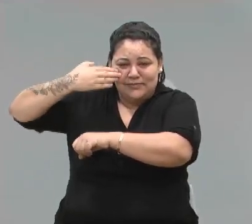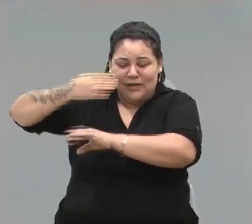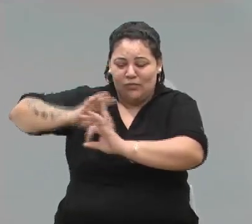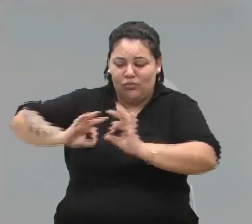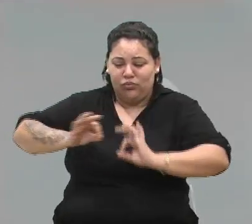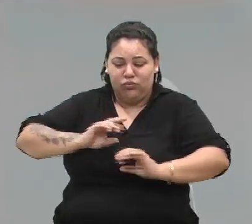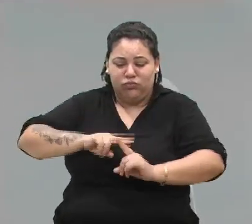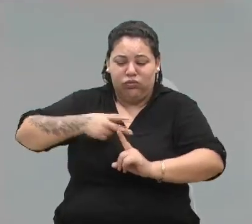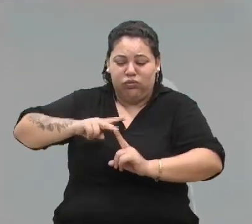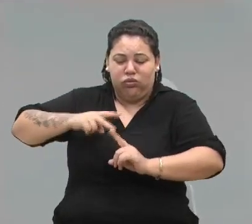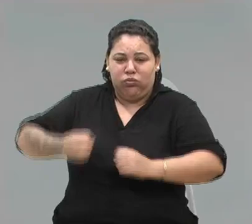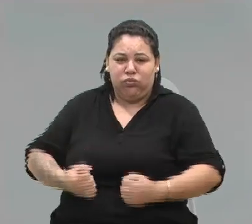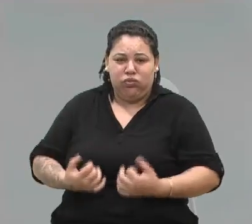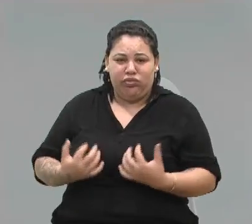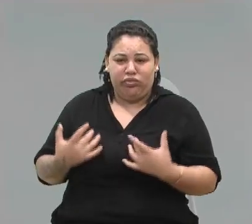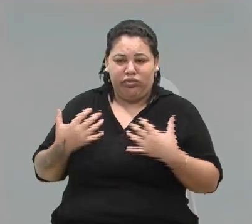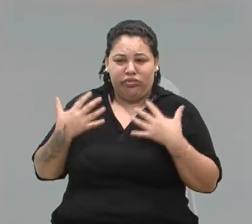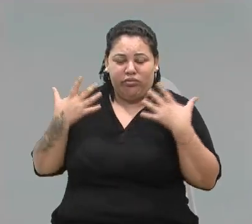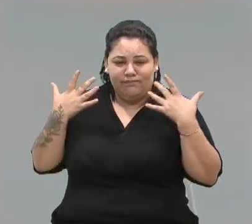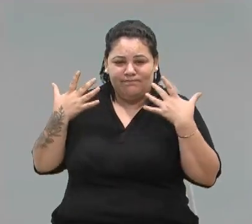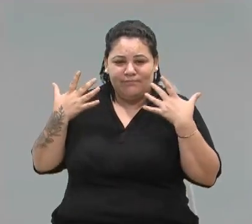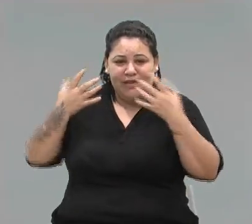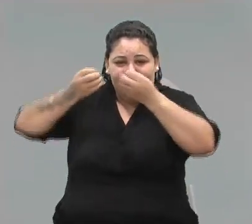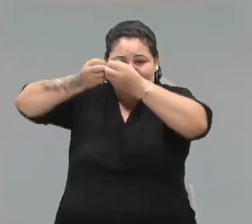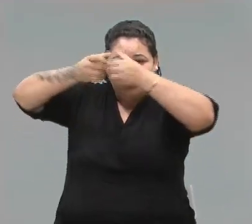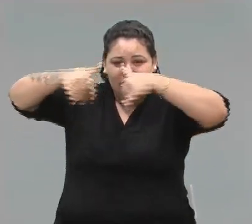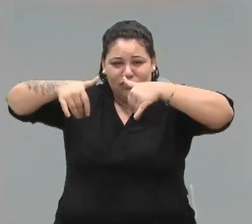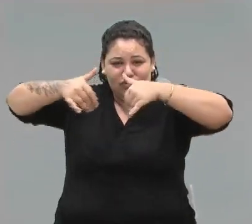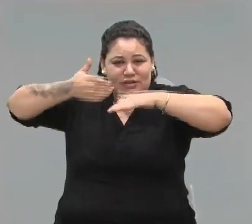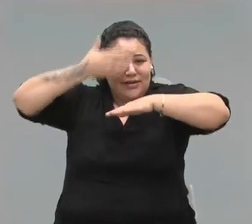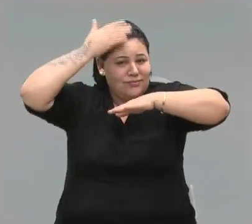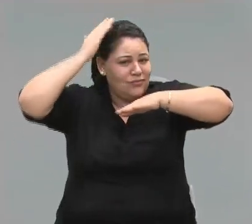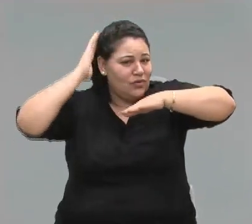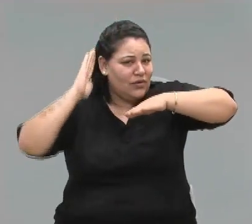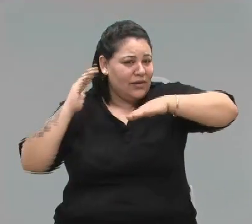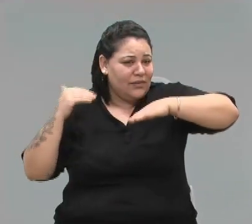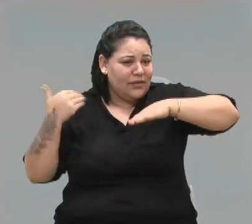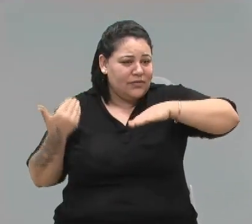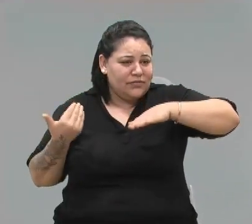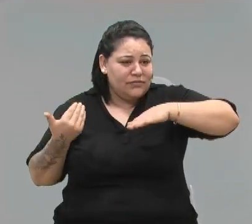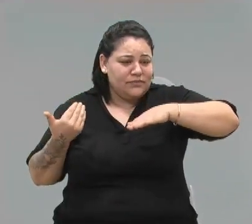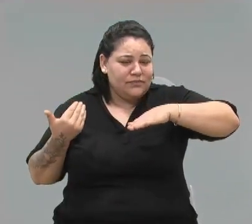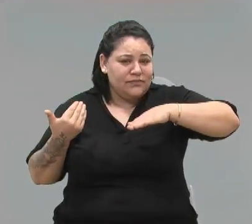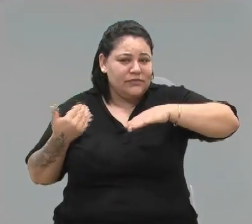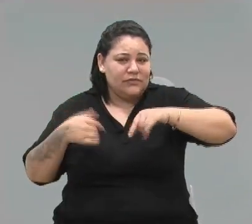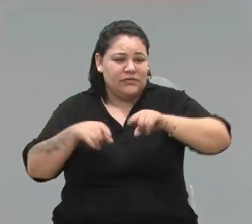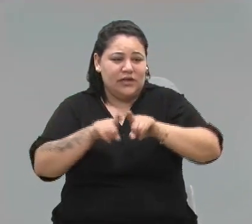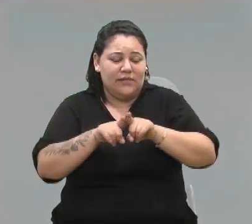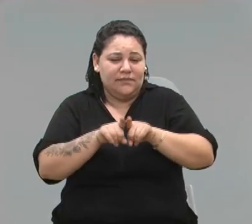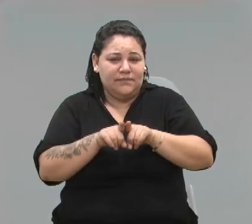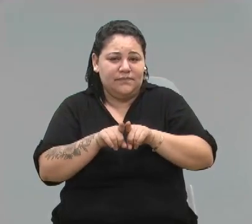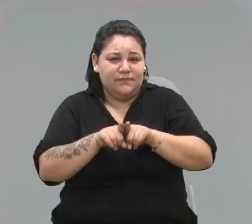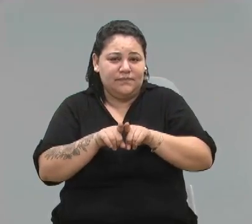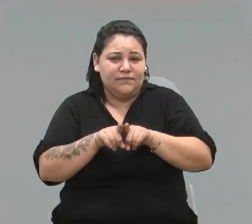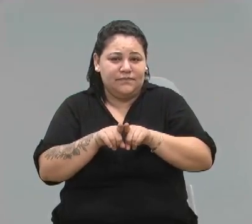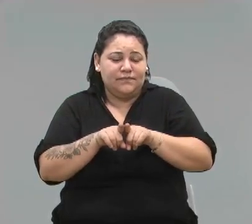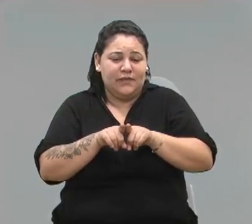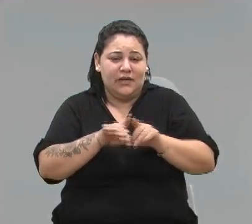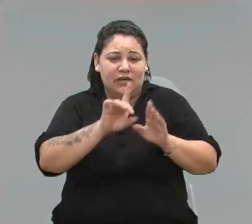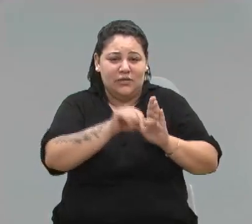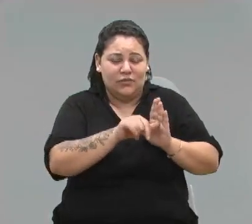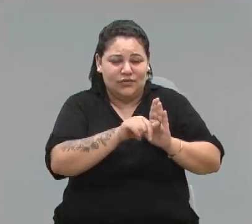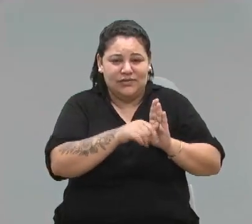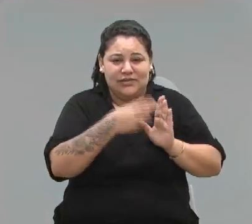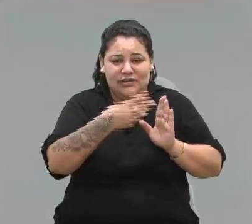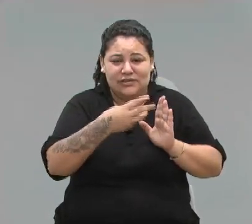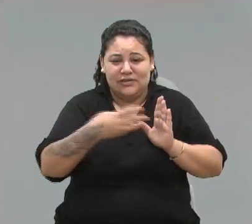como as do sistema capilar. Costumeiramente, o cabelo começa a cair depois da terceira ou quarta